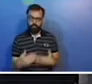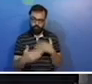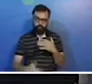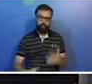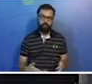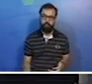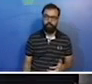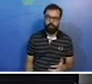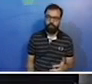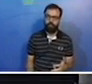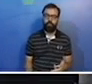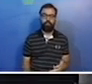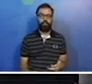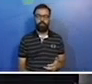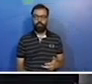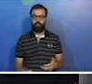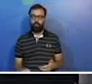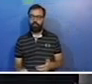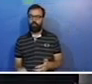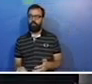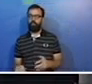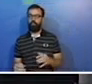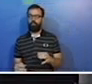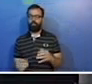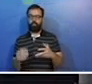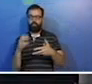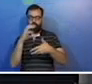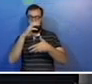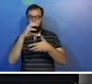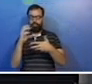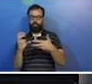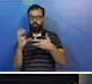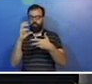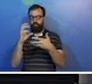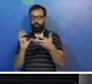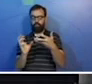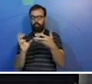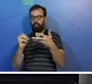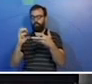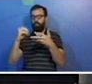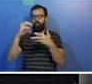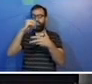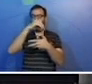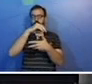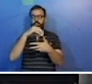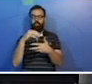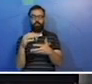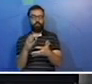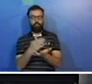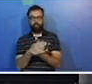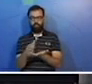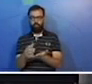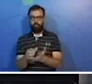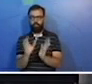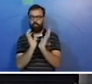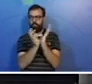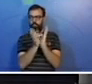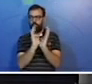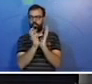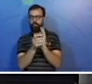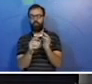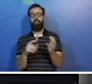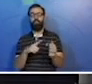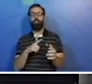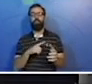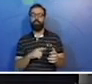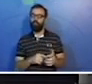Continuando, será que tem mais alguma cadeia saindo da alga? Eu acho que nós já fizemos todos. Vamos